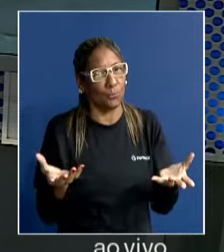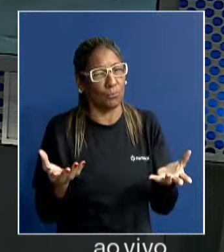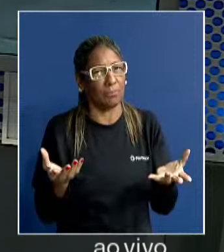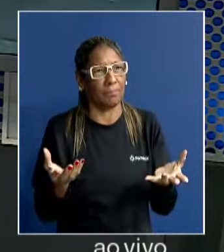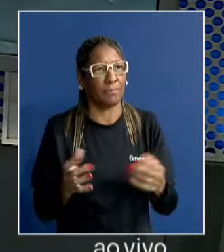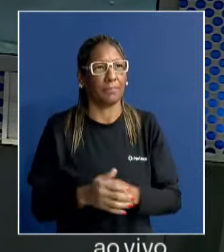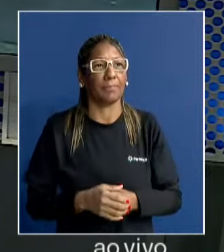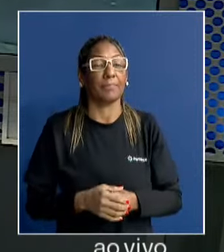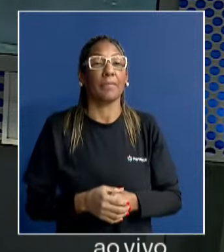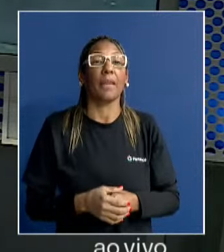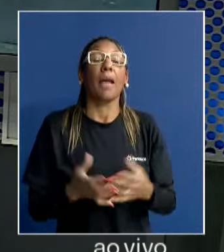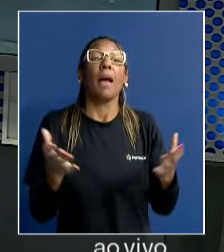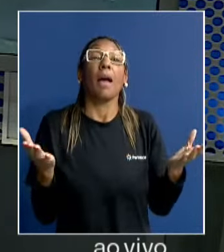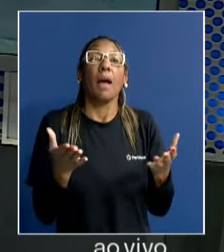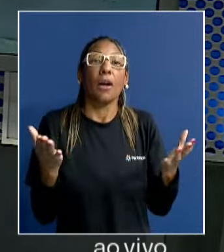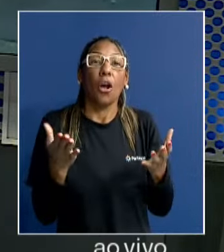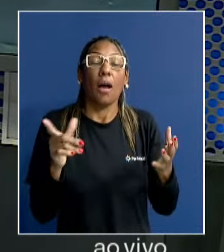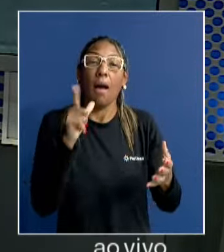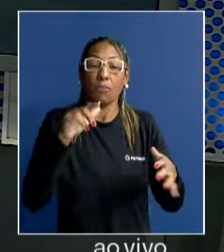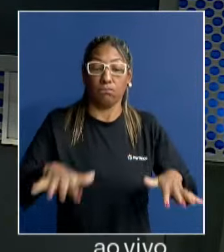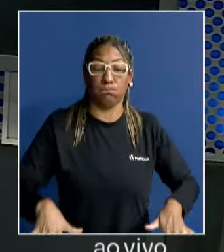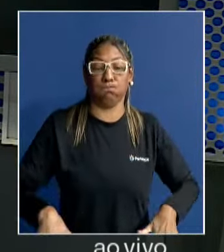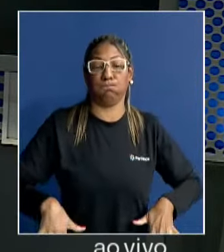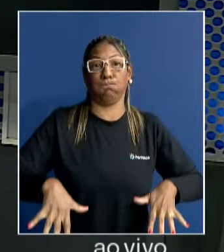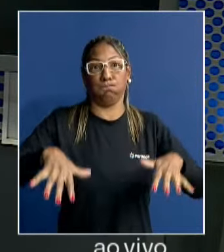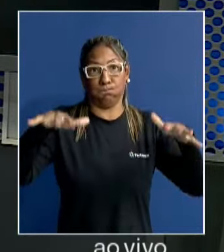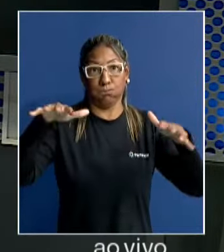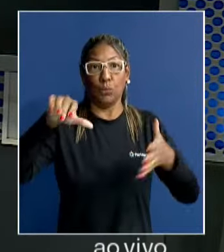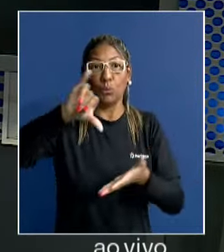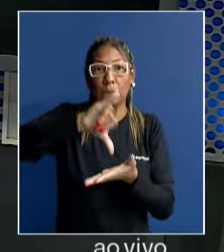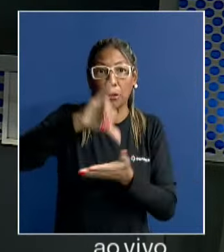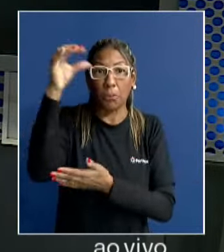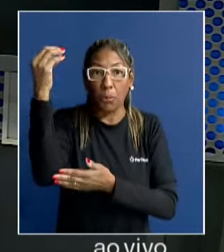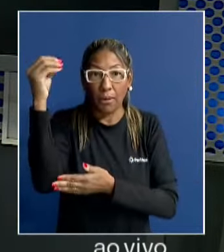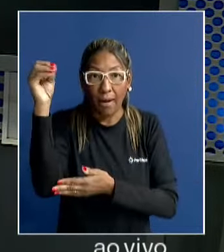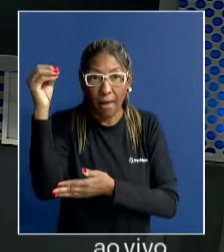situação, né? Olha, o recuo da enchente no centro histórico aqui da capital intensificou o trabalho.